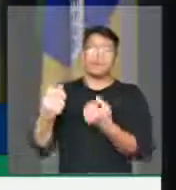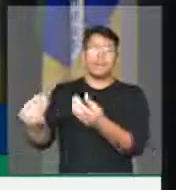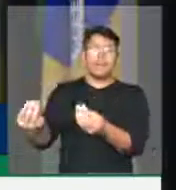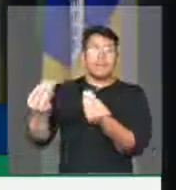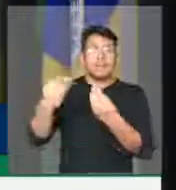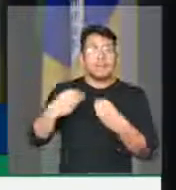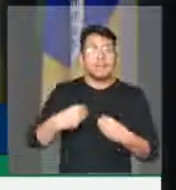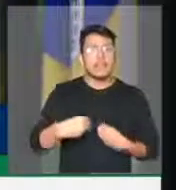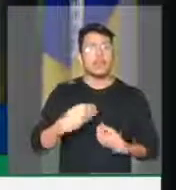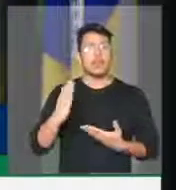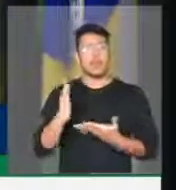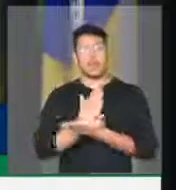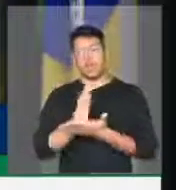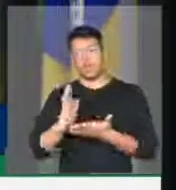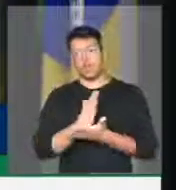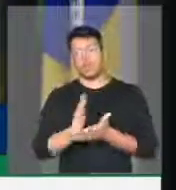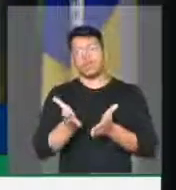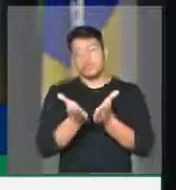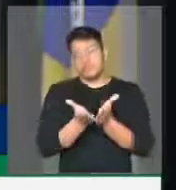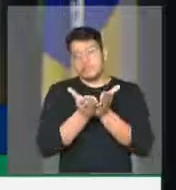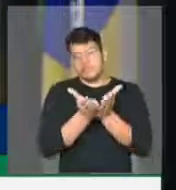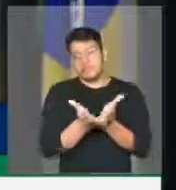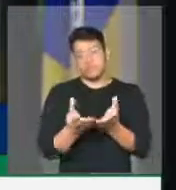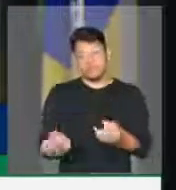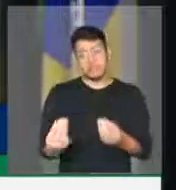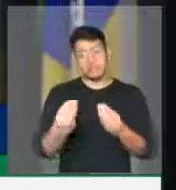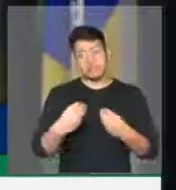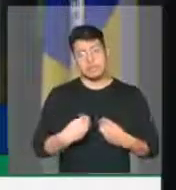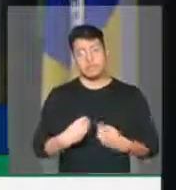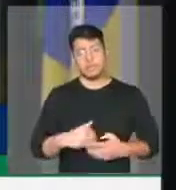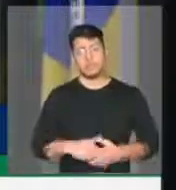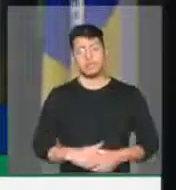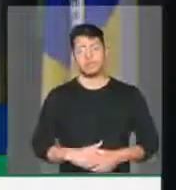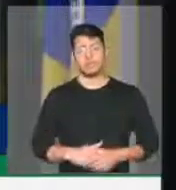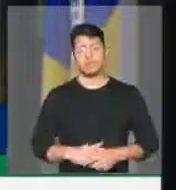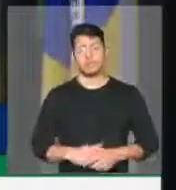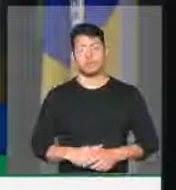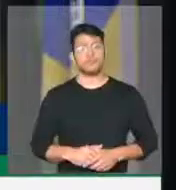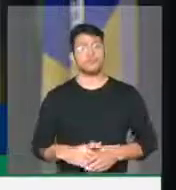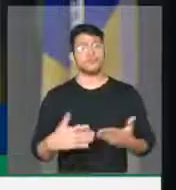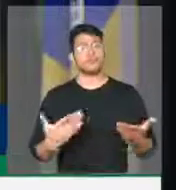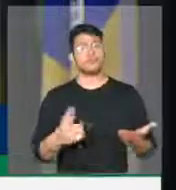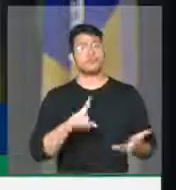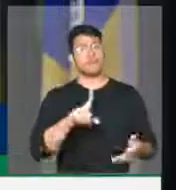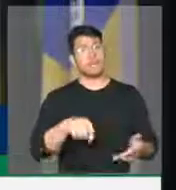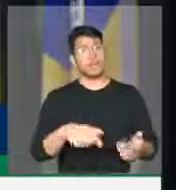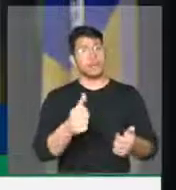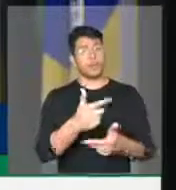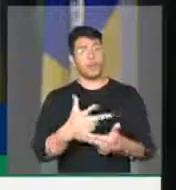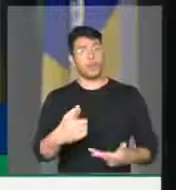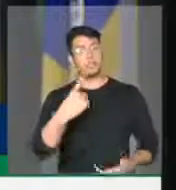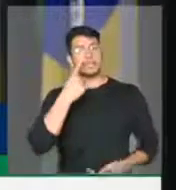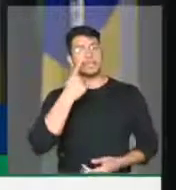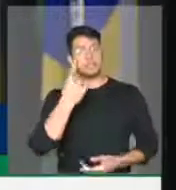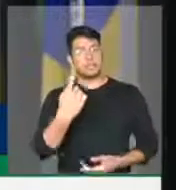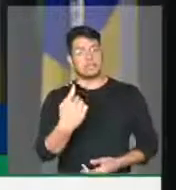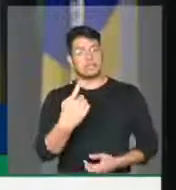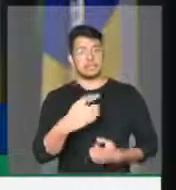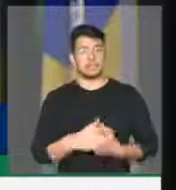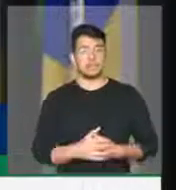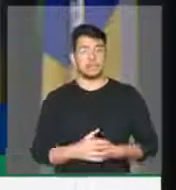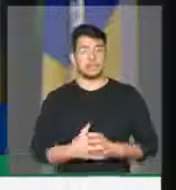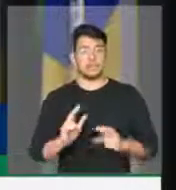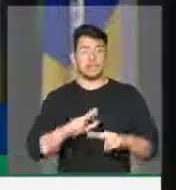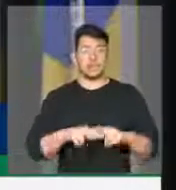para enfrentar a Alemanha nos mares do Atlântico Sul. Vejo aí essa história interessante, esse papel preponderante